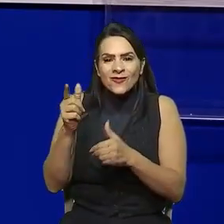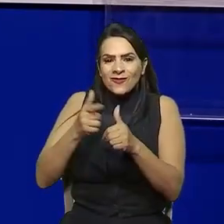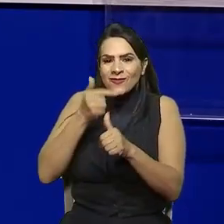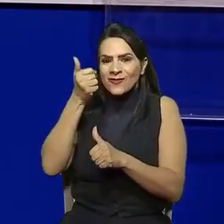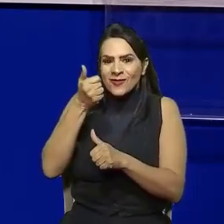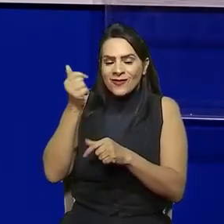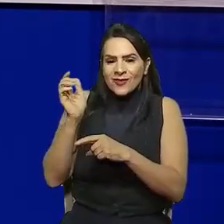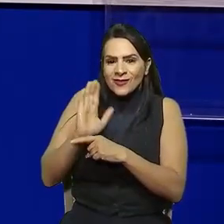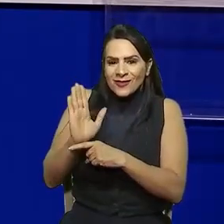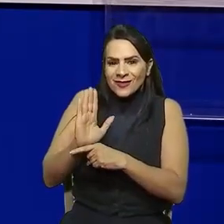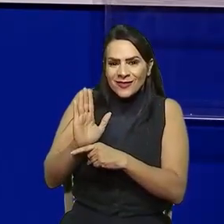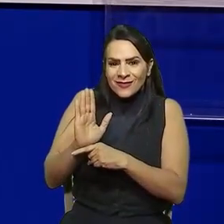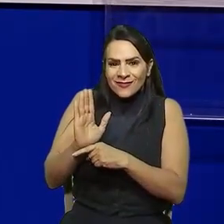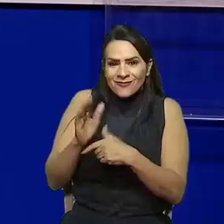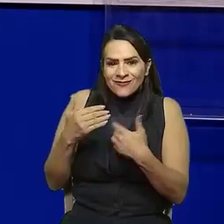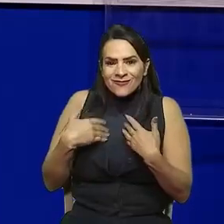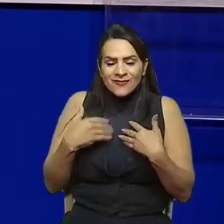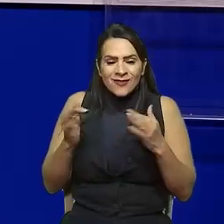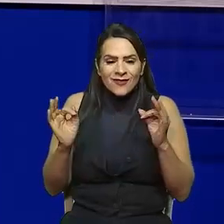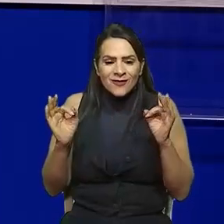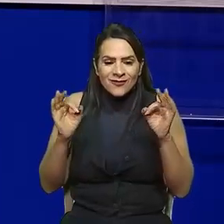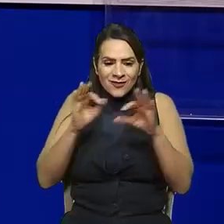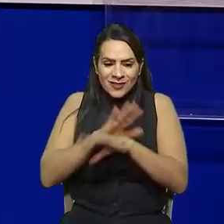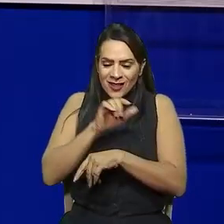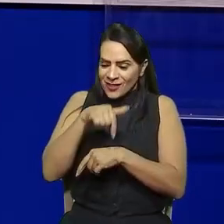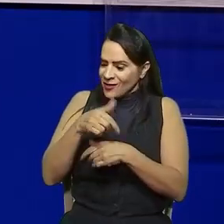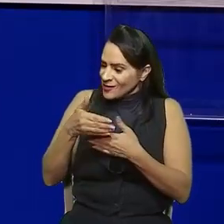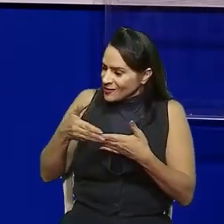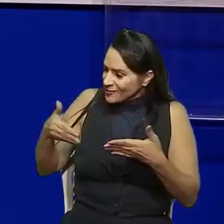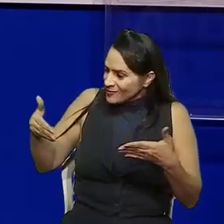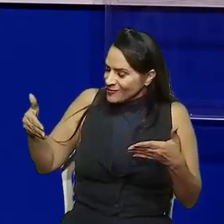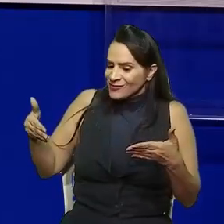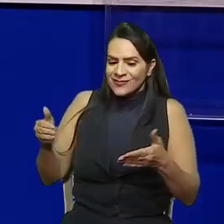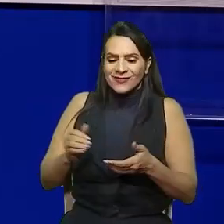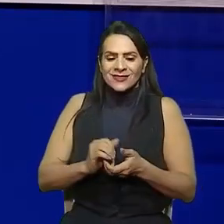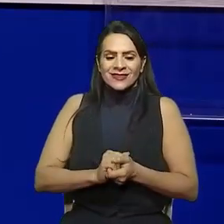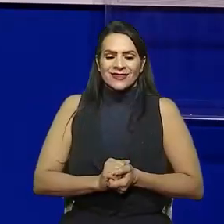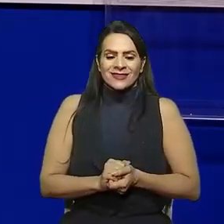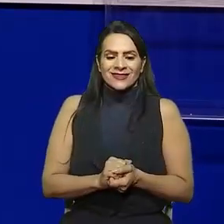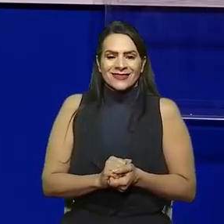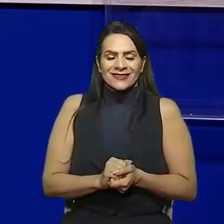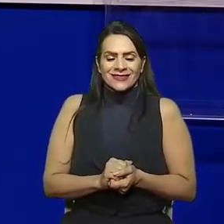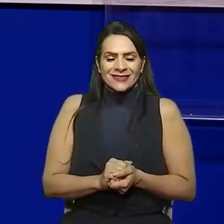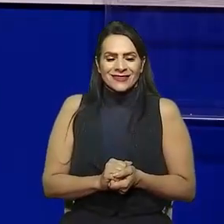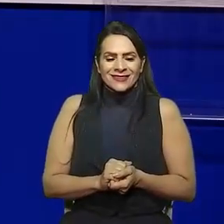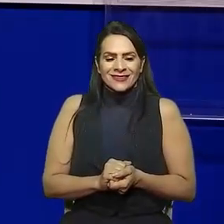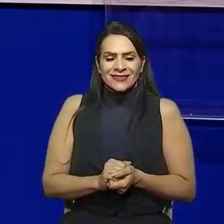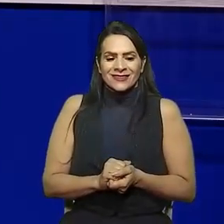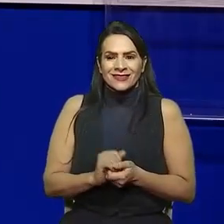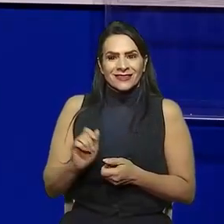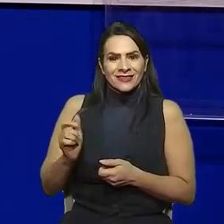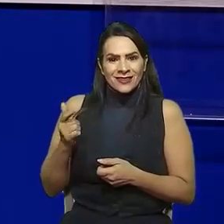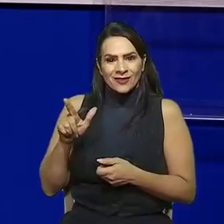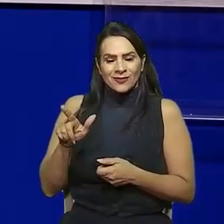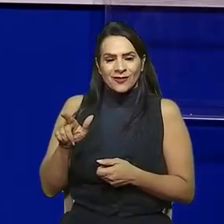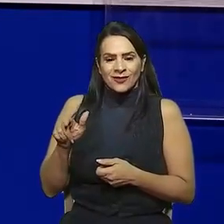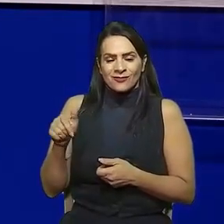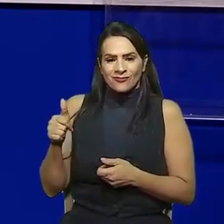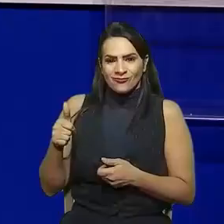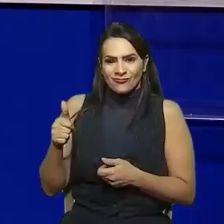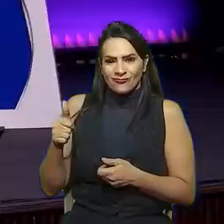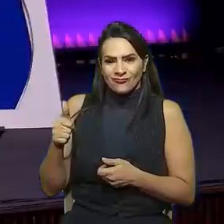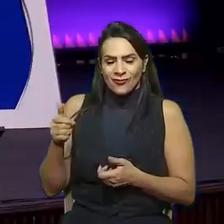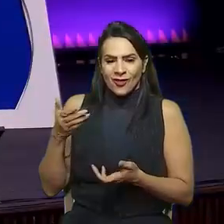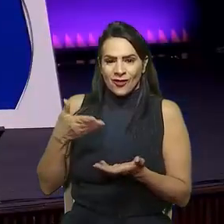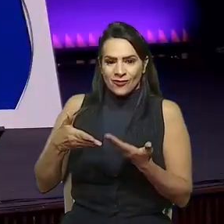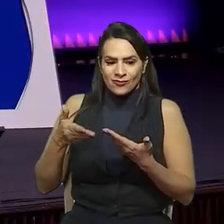vez. Enfim, para fechar nossa mesa, afinal de contas a gente tem mais uma rodada, eu queria